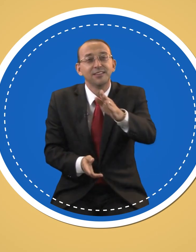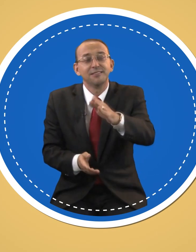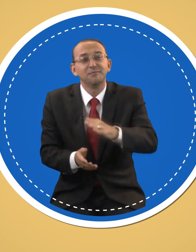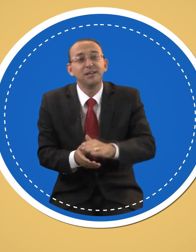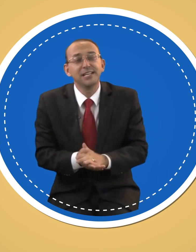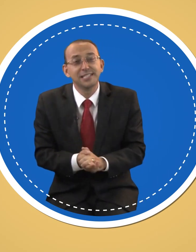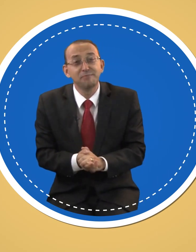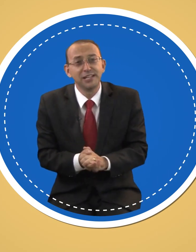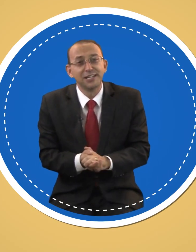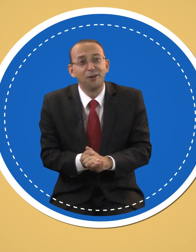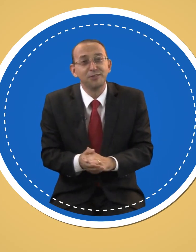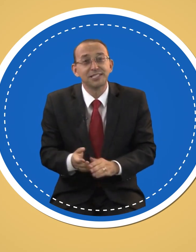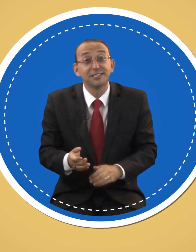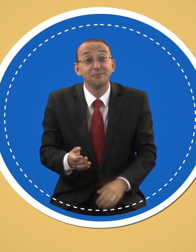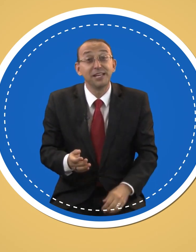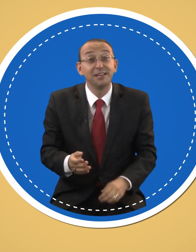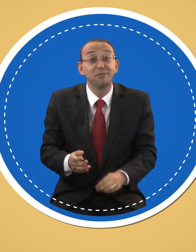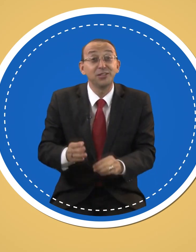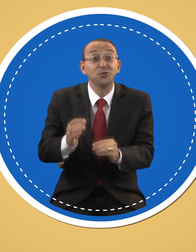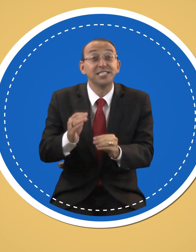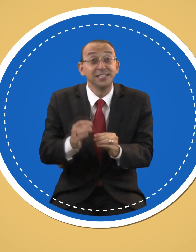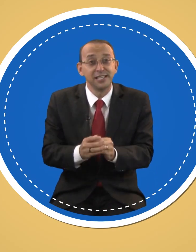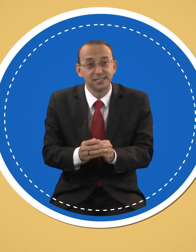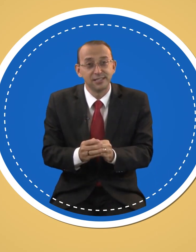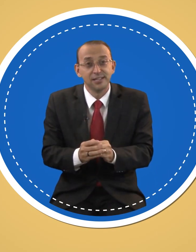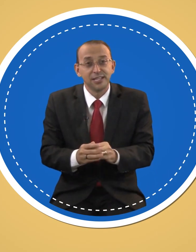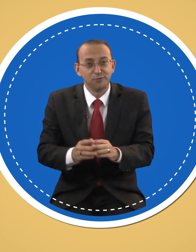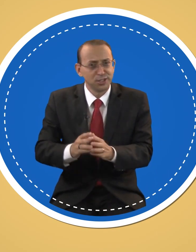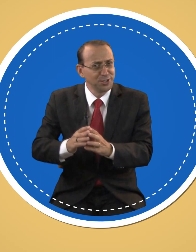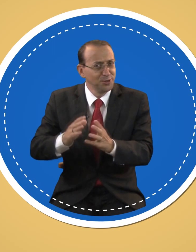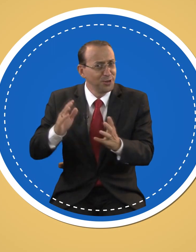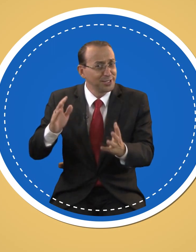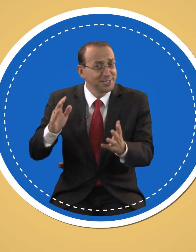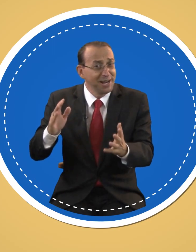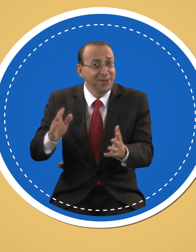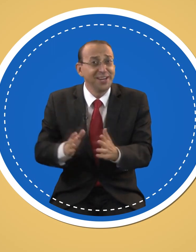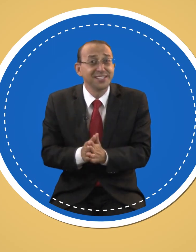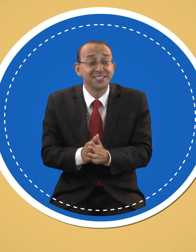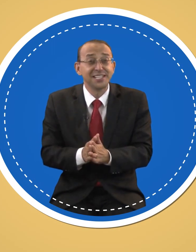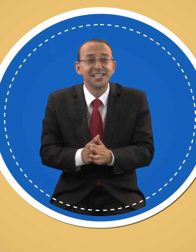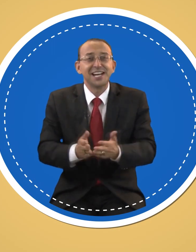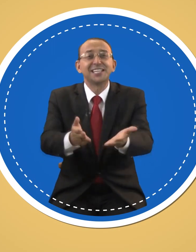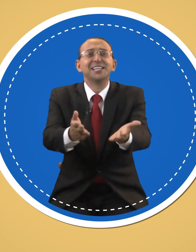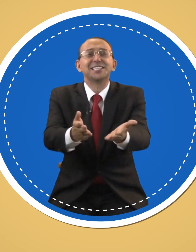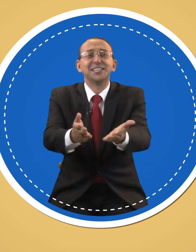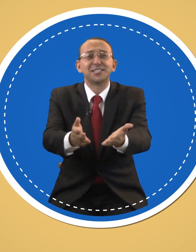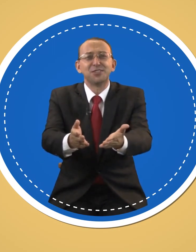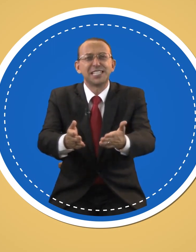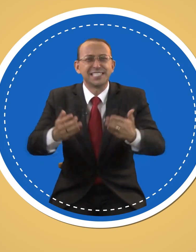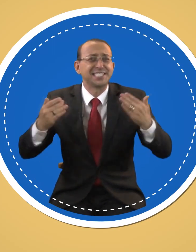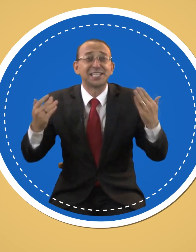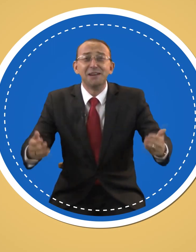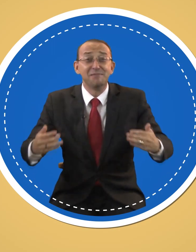parte mas é bem legal você também lembrar dos itens que você deu notas maiores aqueles que